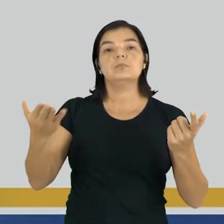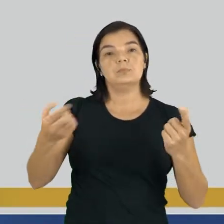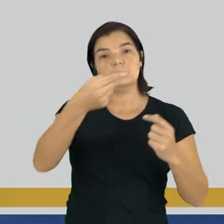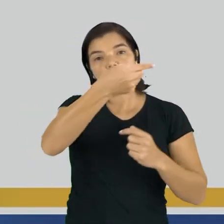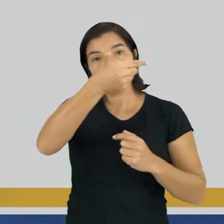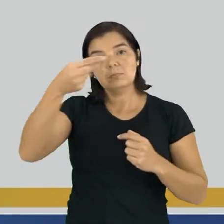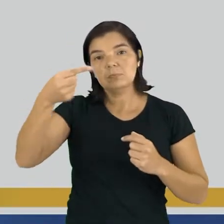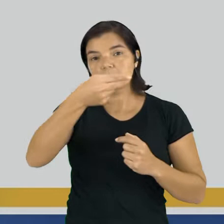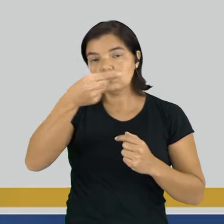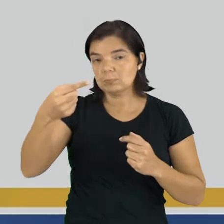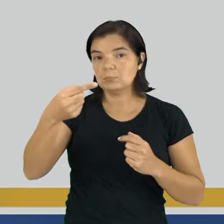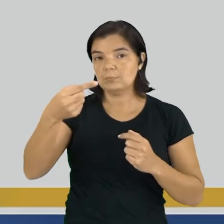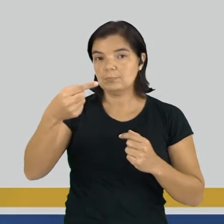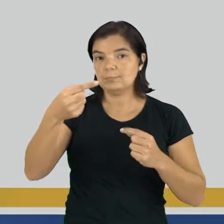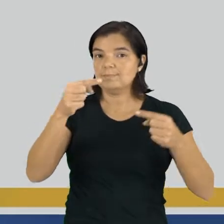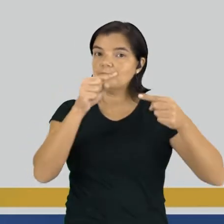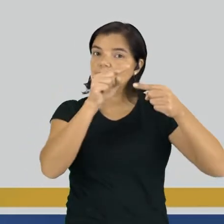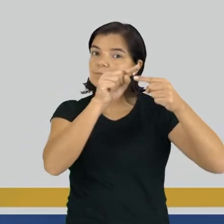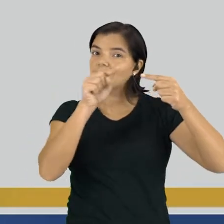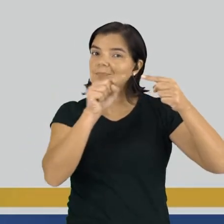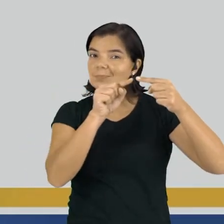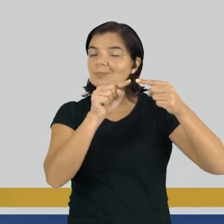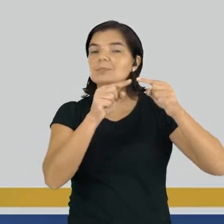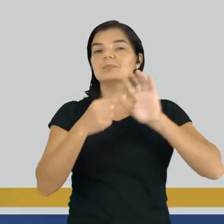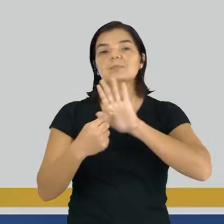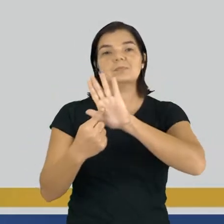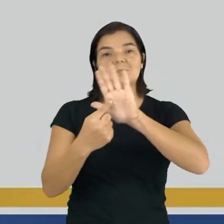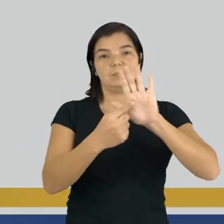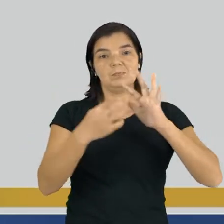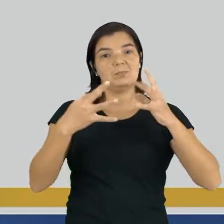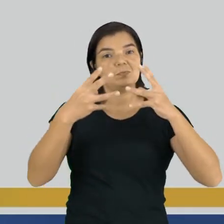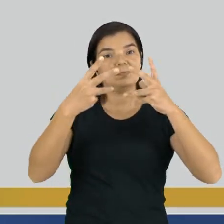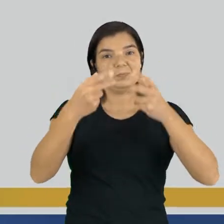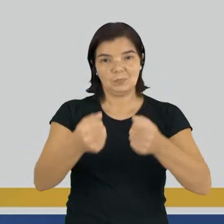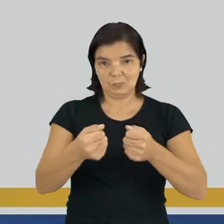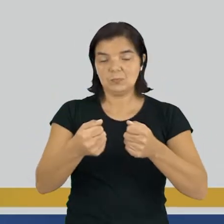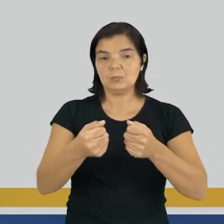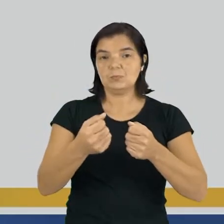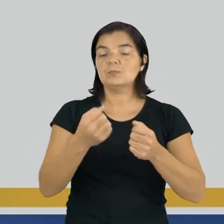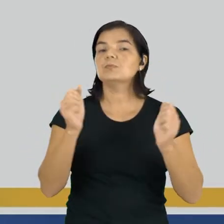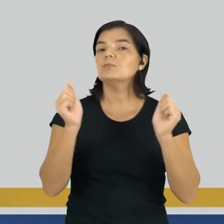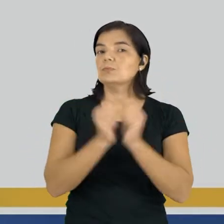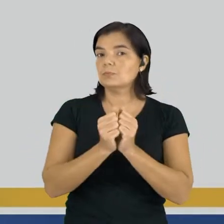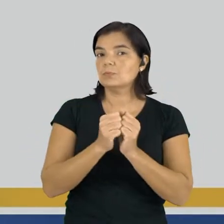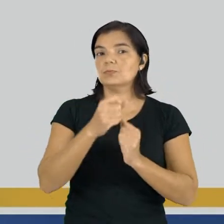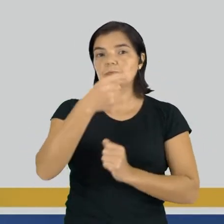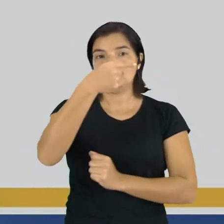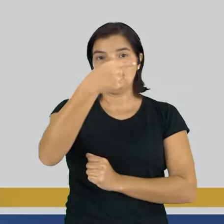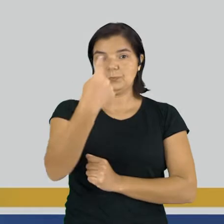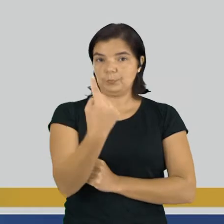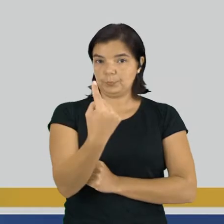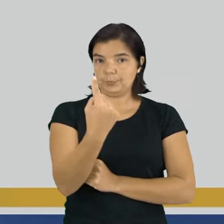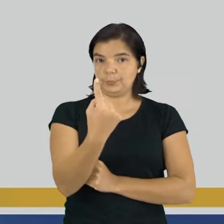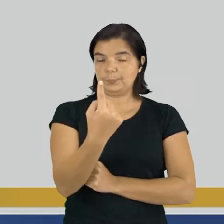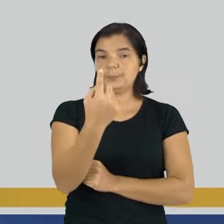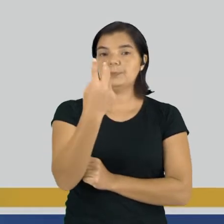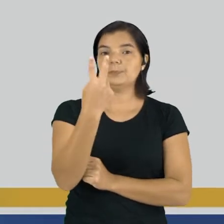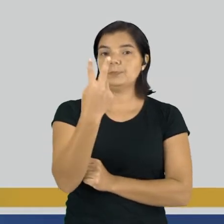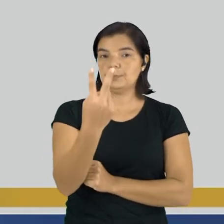As linhas estão aí na setinha, mostrando todas as linhas. Contem comigo. Nós temos